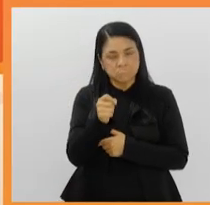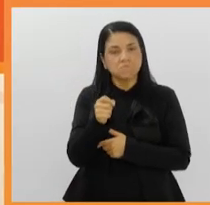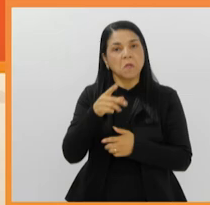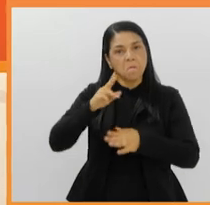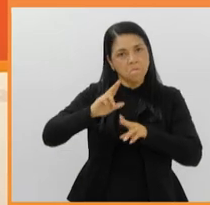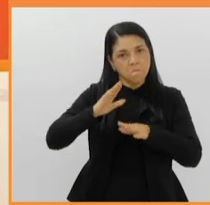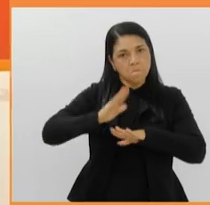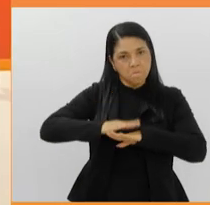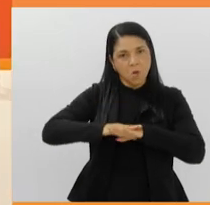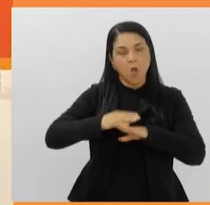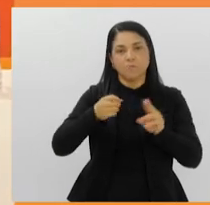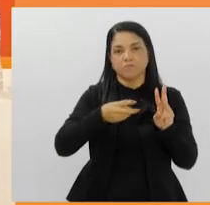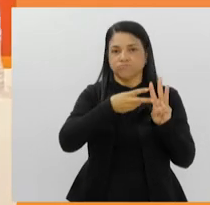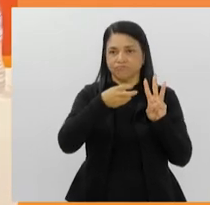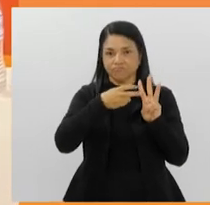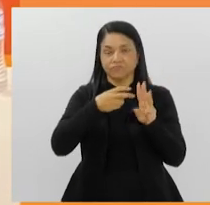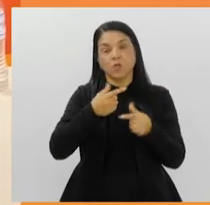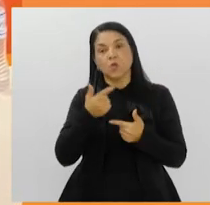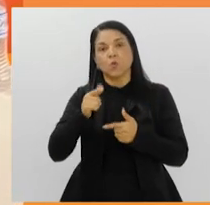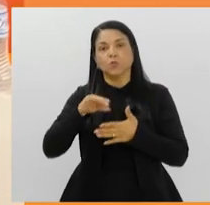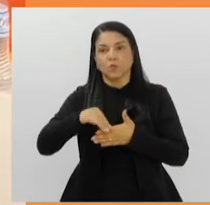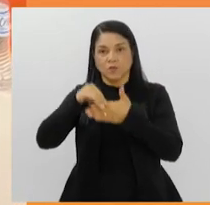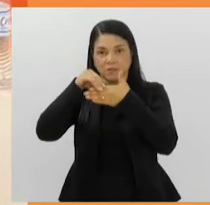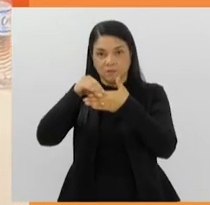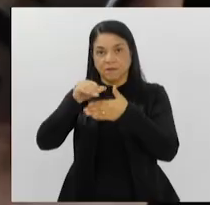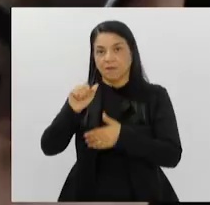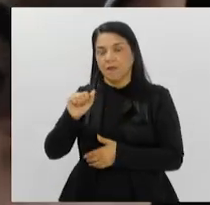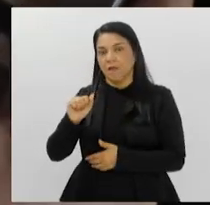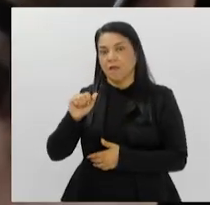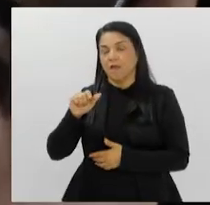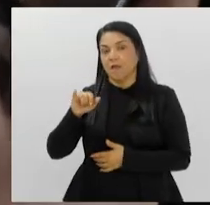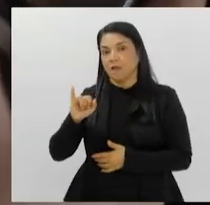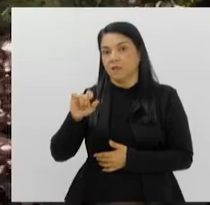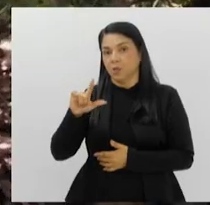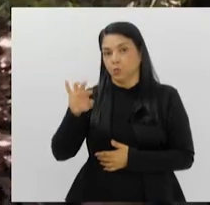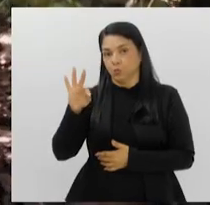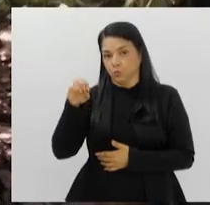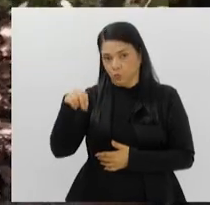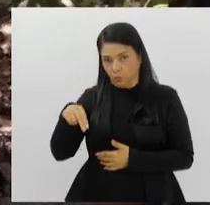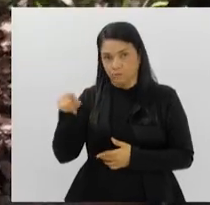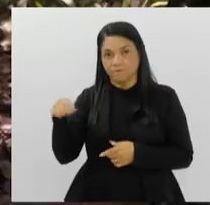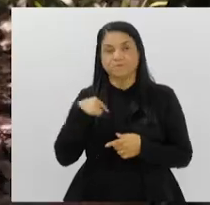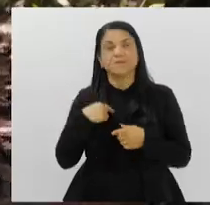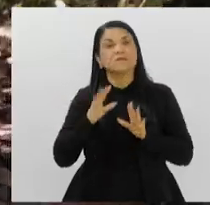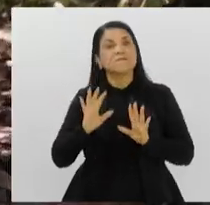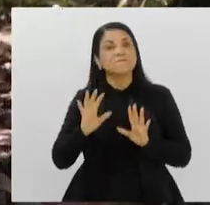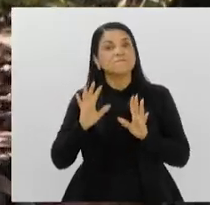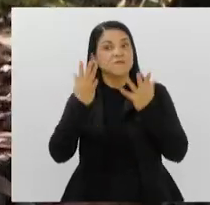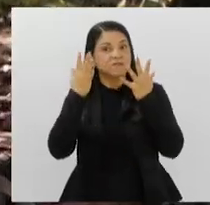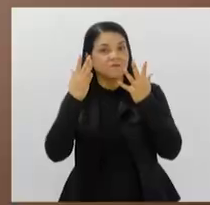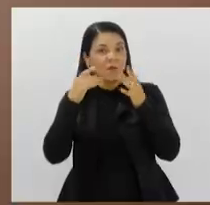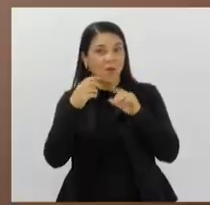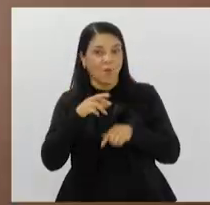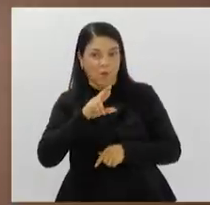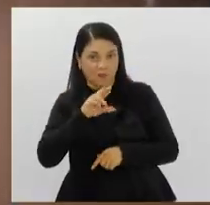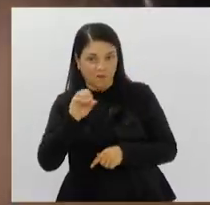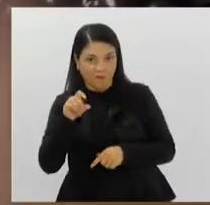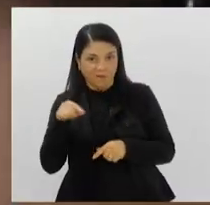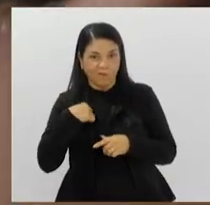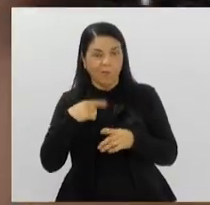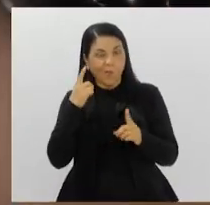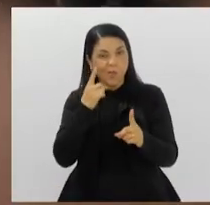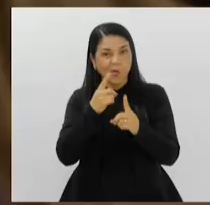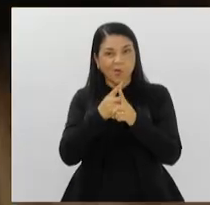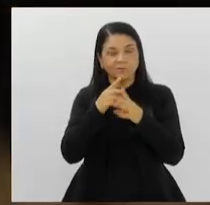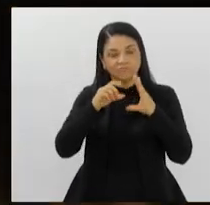e de outro grande líder indígena, Ailton Krenak. Aliás, por falar em Festival do Rio, o grande encontro audiovisual da